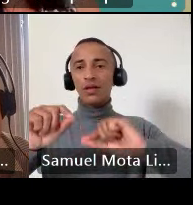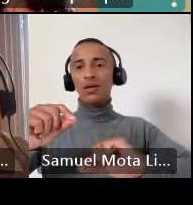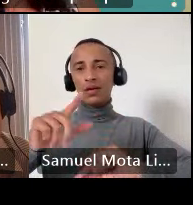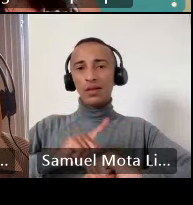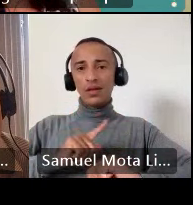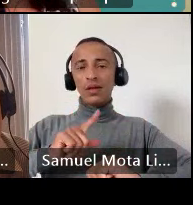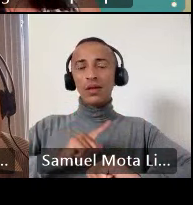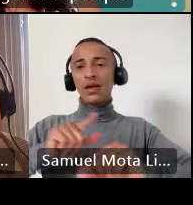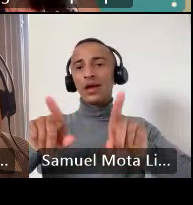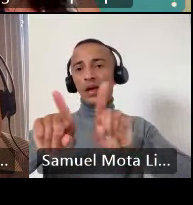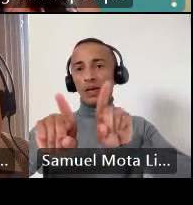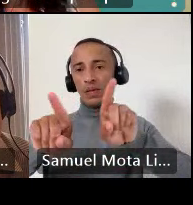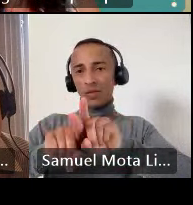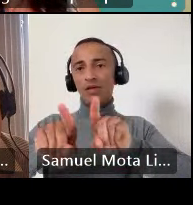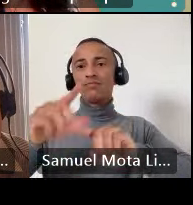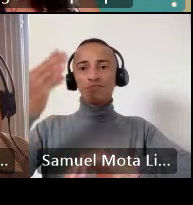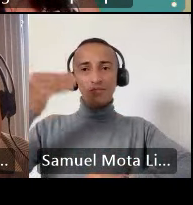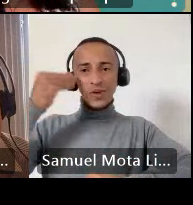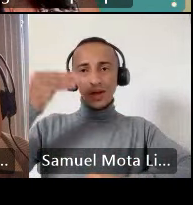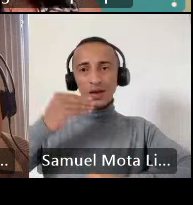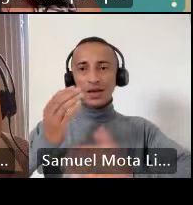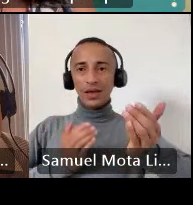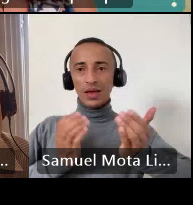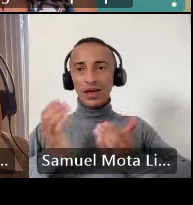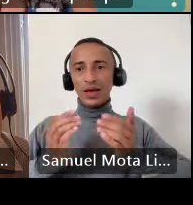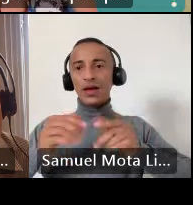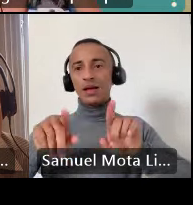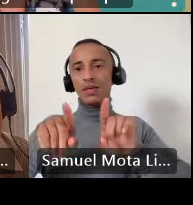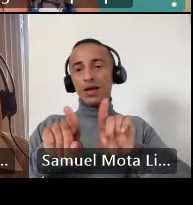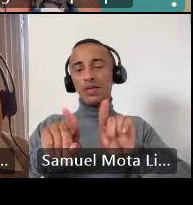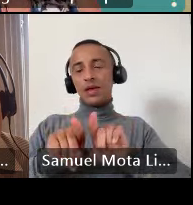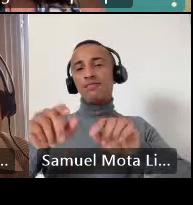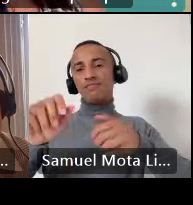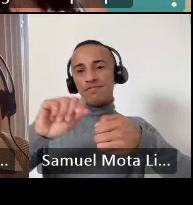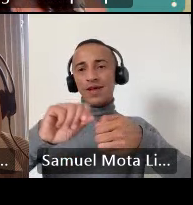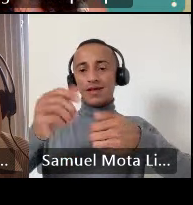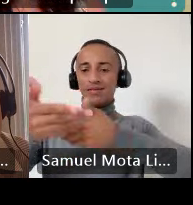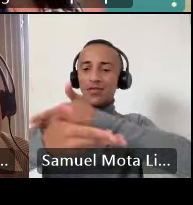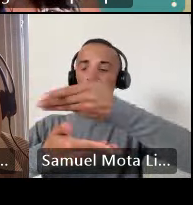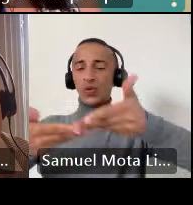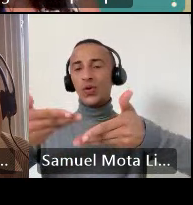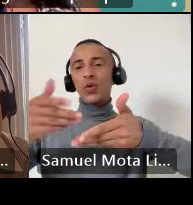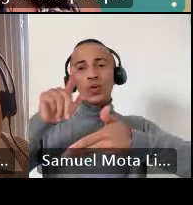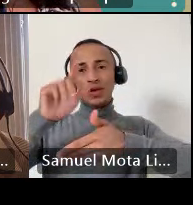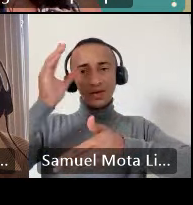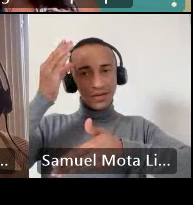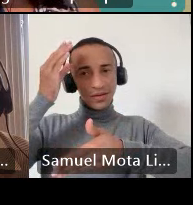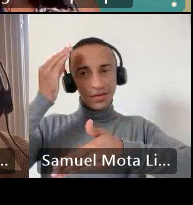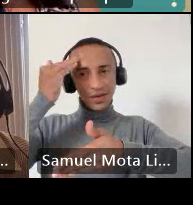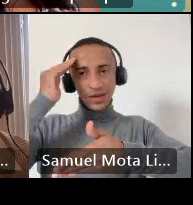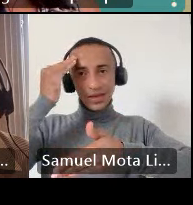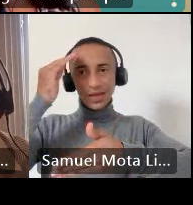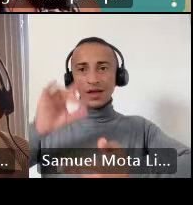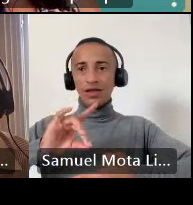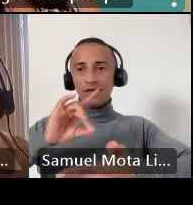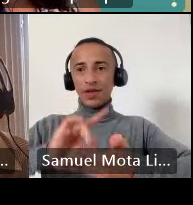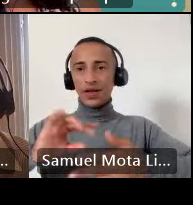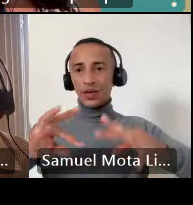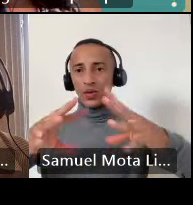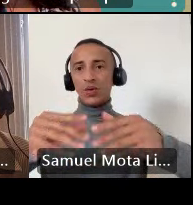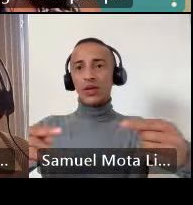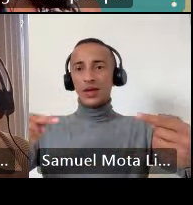rica para mim para para fazer essa interlocução eh para compreender de fato todas essas limitações que existem aqui